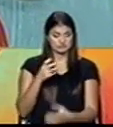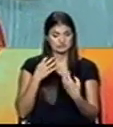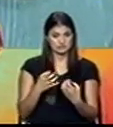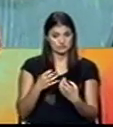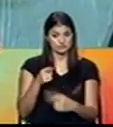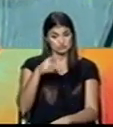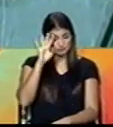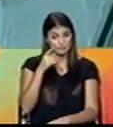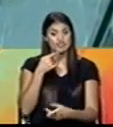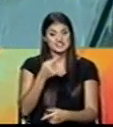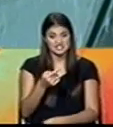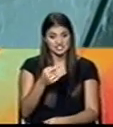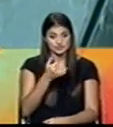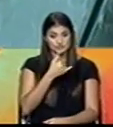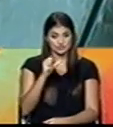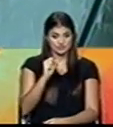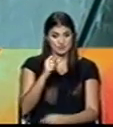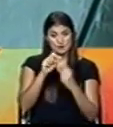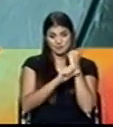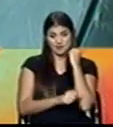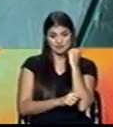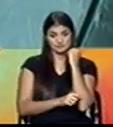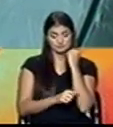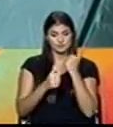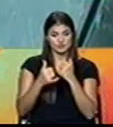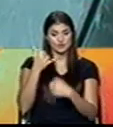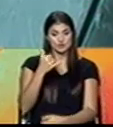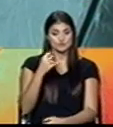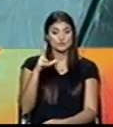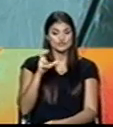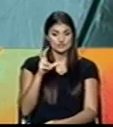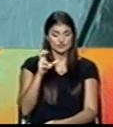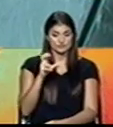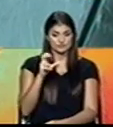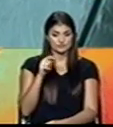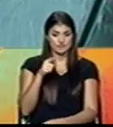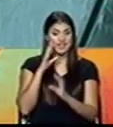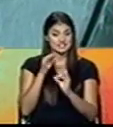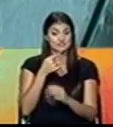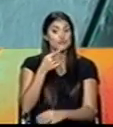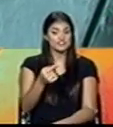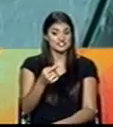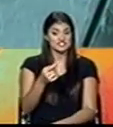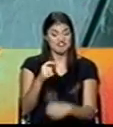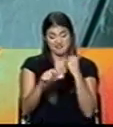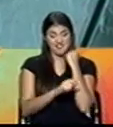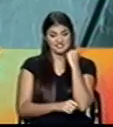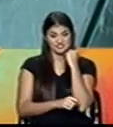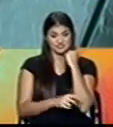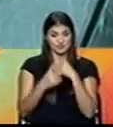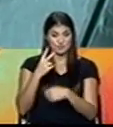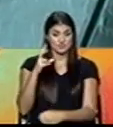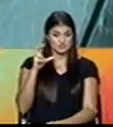é que acabaste de dizer? Claro que sim. 200 gramas de bananas maduras. Isso é o que tu dizes às bananas. Diz lá, vou-lhe usar. Se prepara.